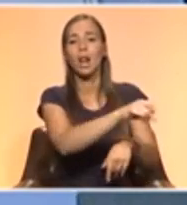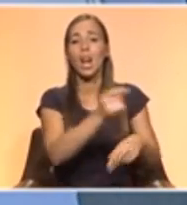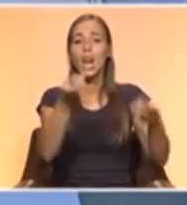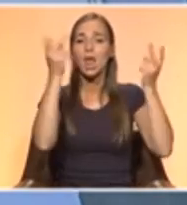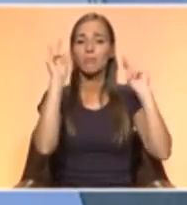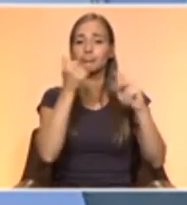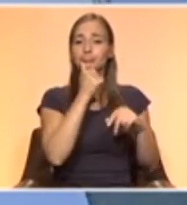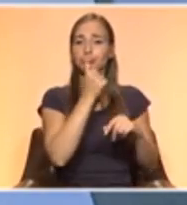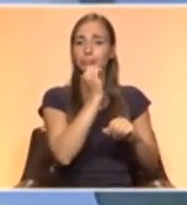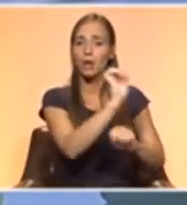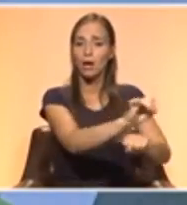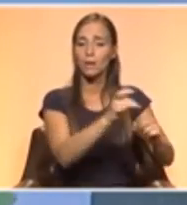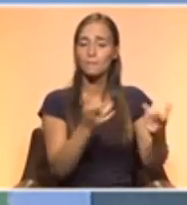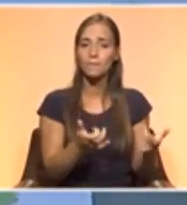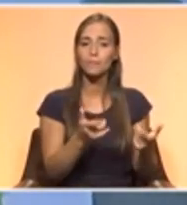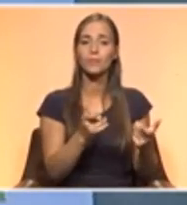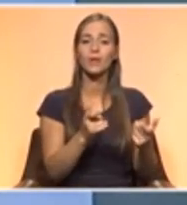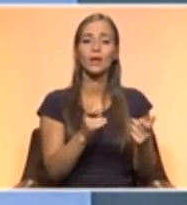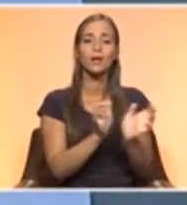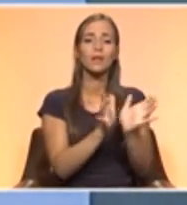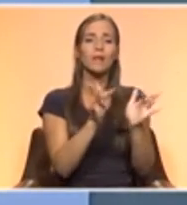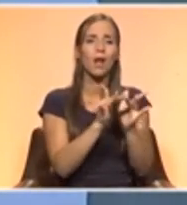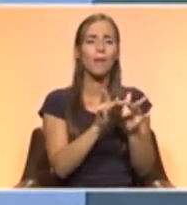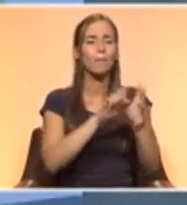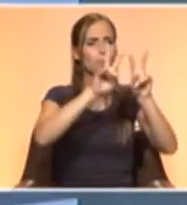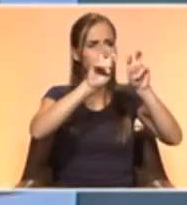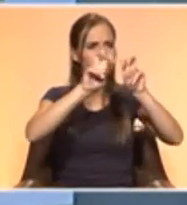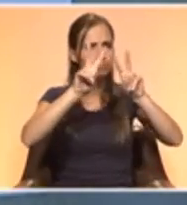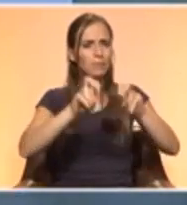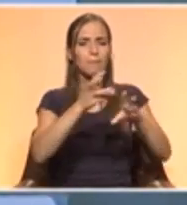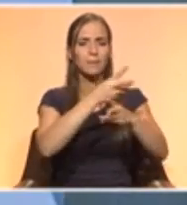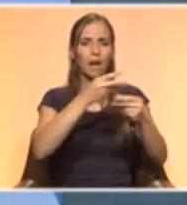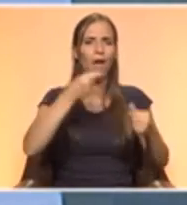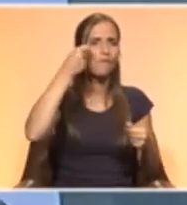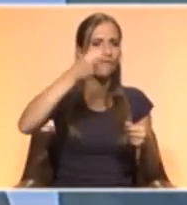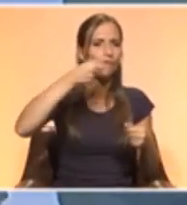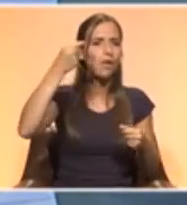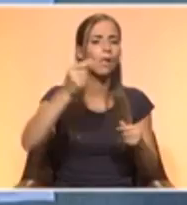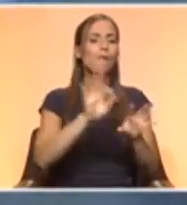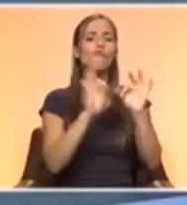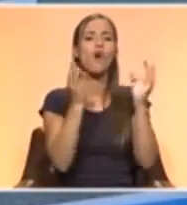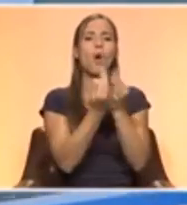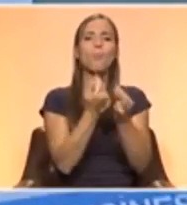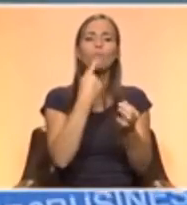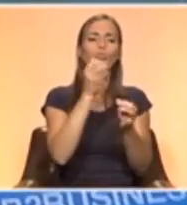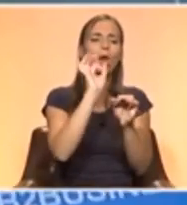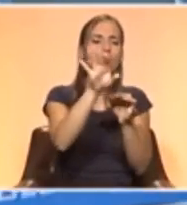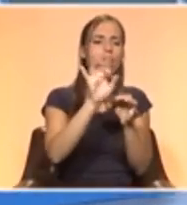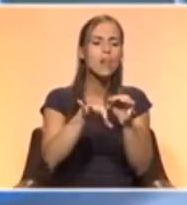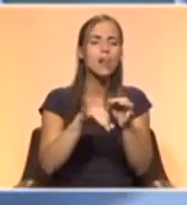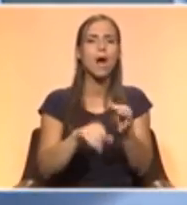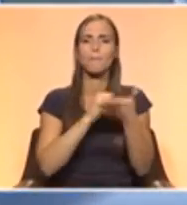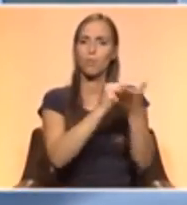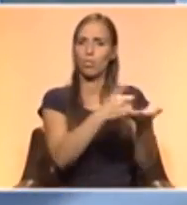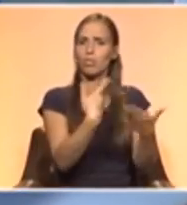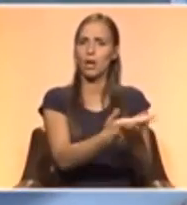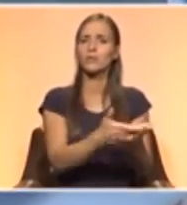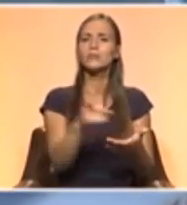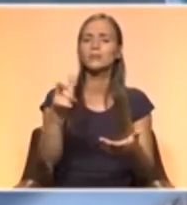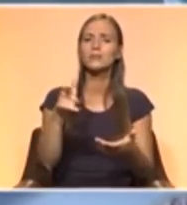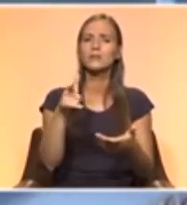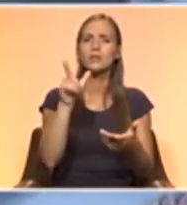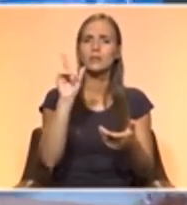seu ritmo tem os vários conteúdos os vídeos materiais tem foros para colocar questões damos apoio vocês têm informação no YouTube também não